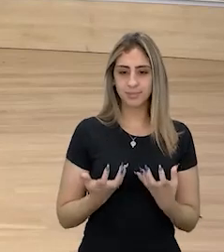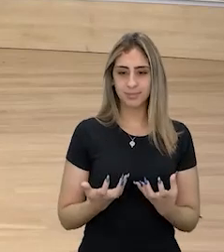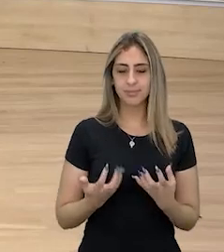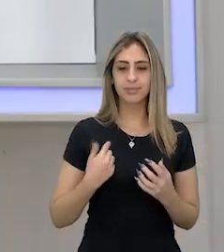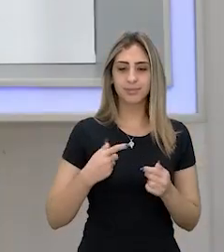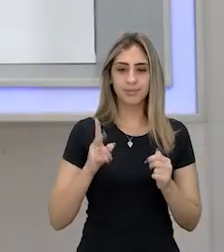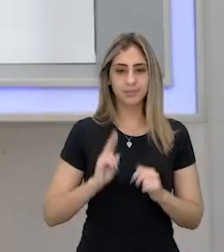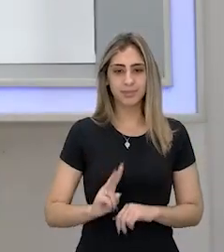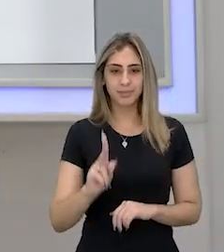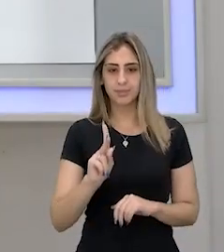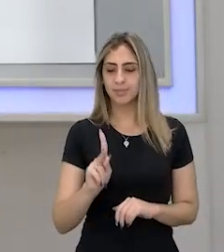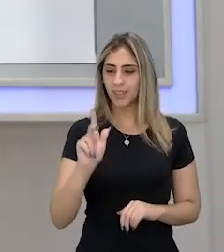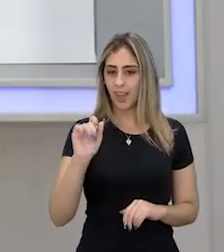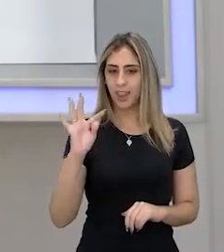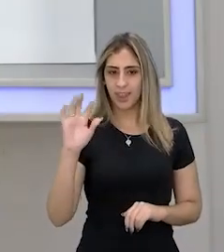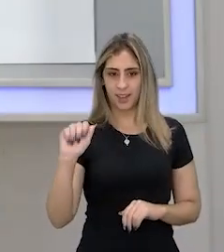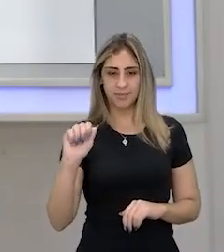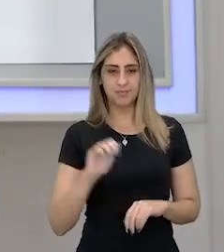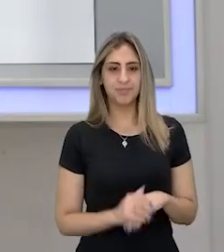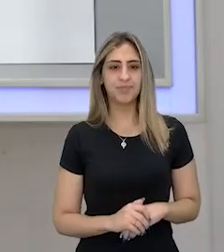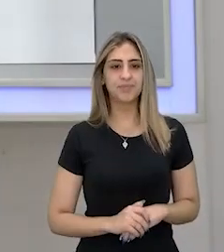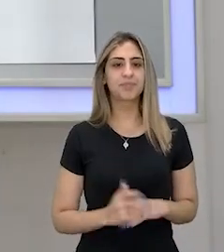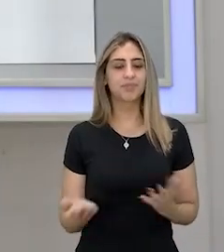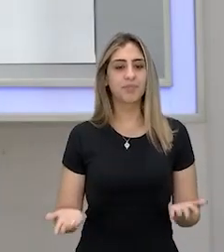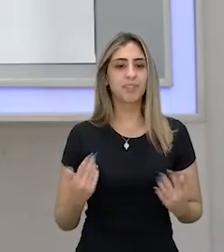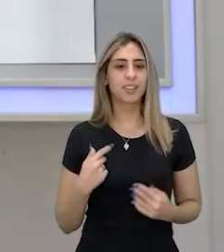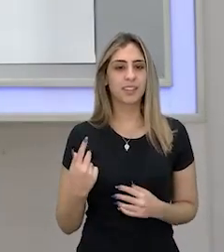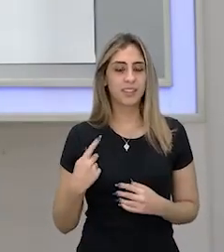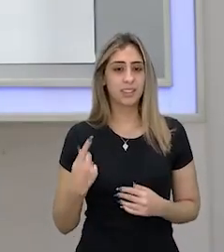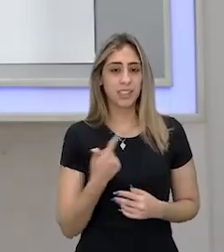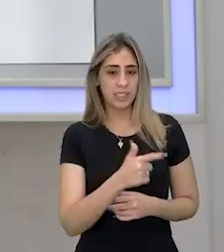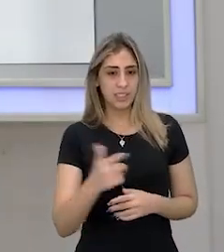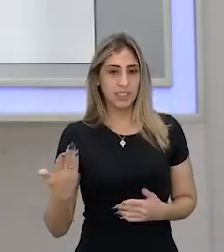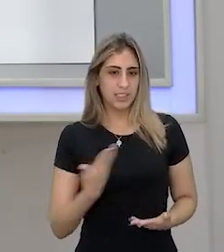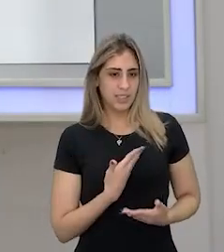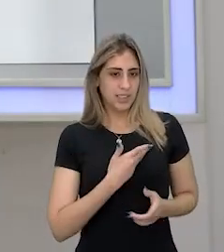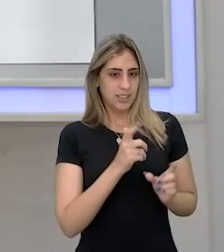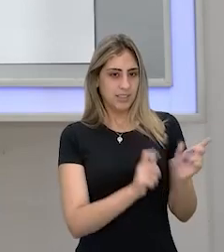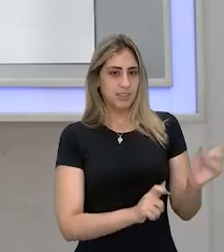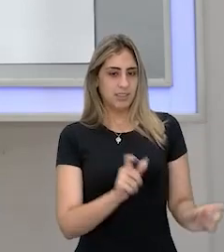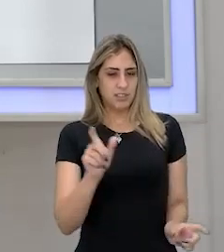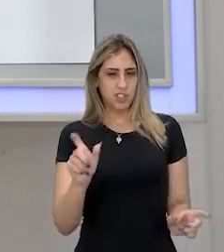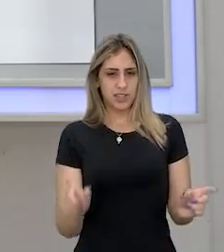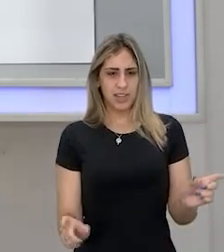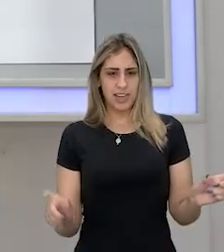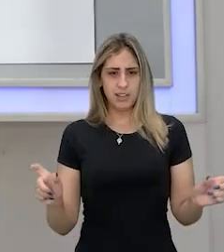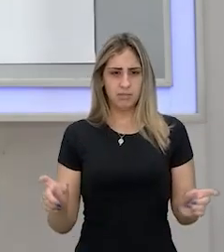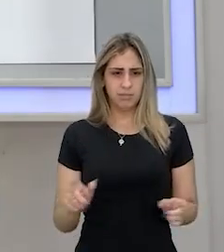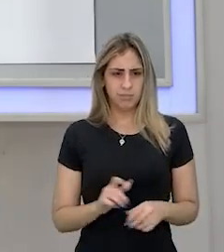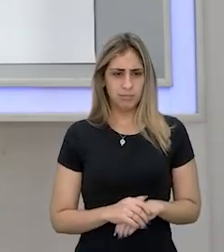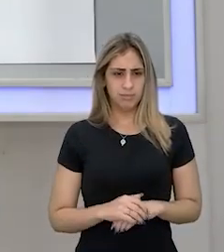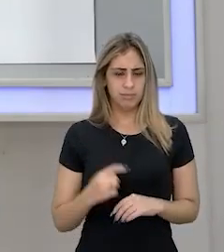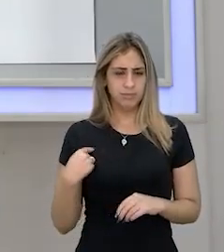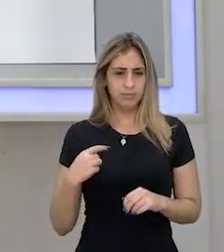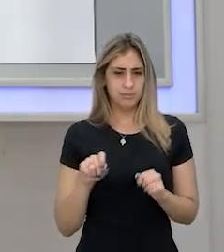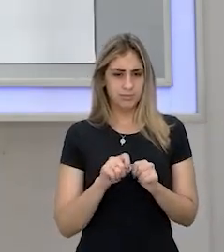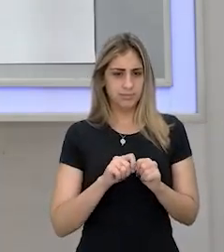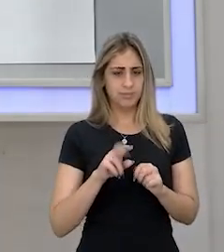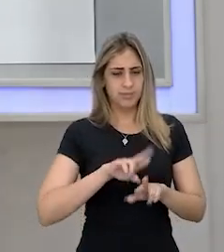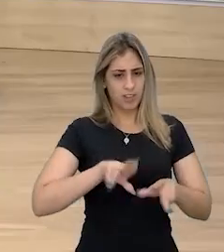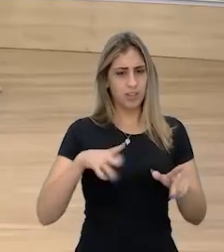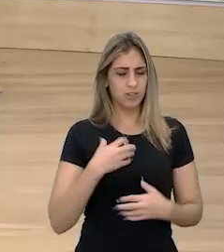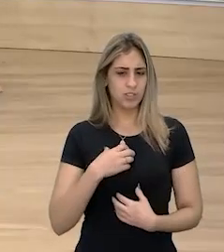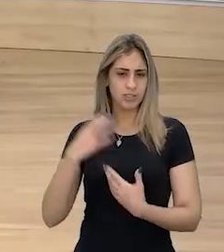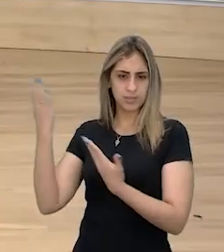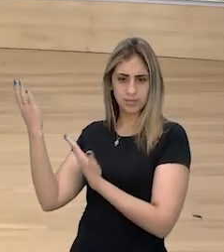fazer, vai, o mesmo kata. Tá. E a gente tem que treinar, né? Eu e meus companheiros de treino. Sim, só então, eu faço várias vezes esse movimento, viro